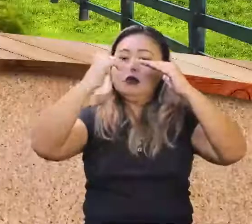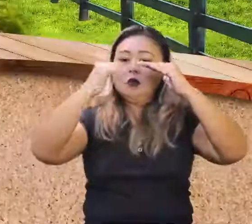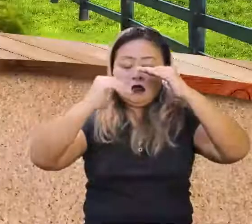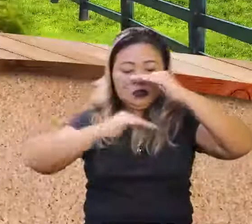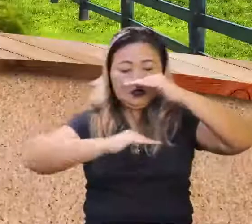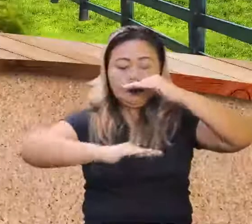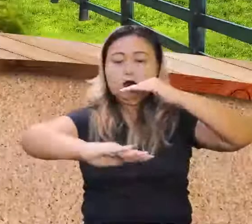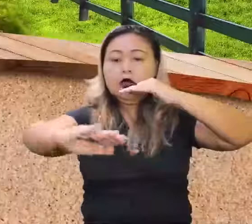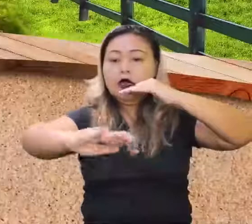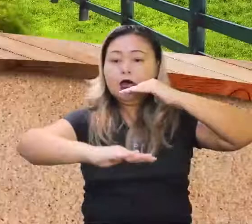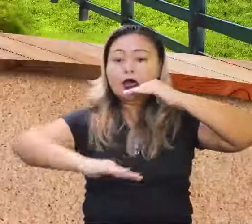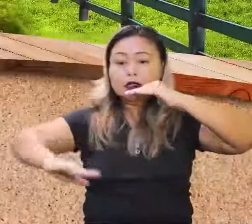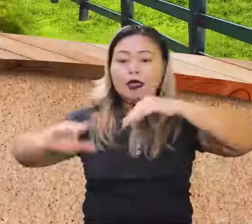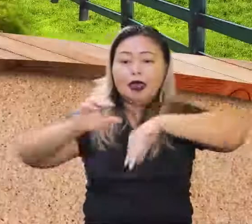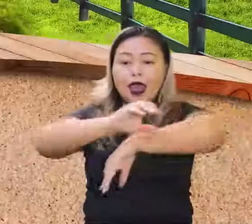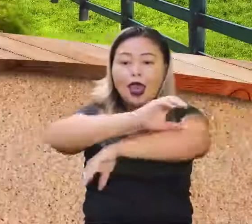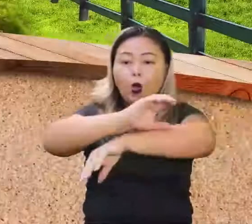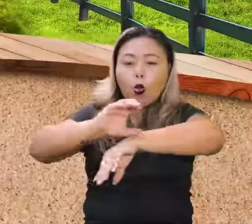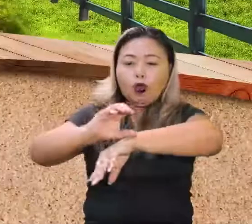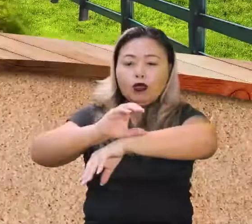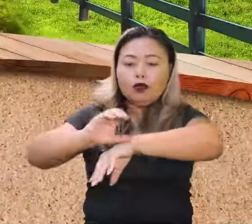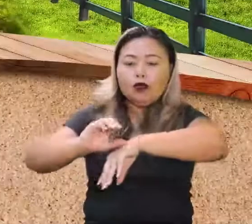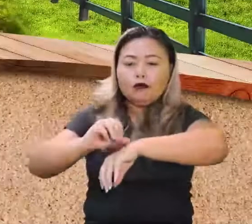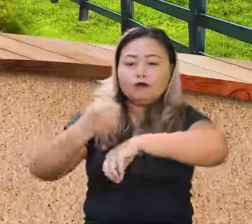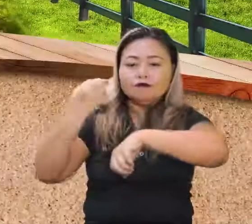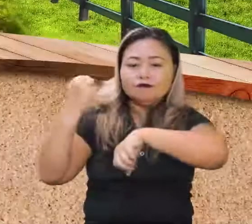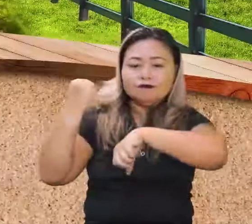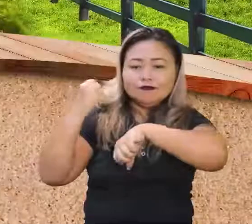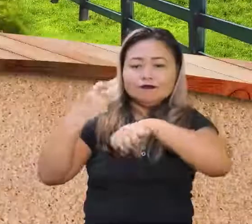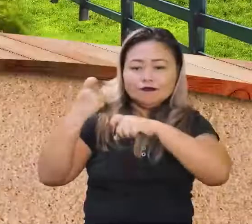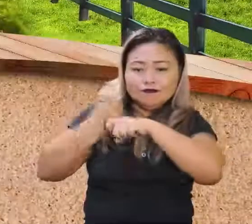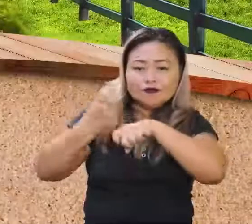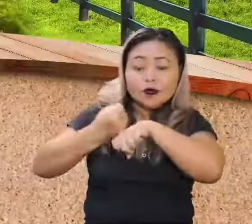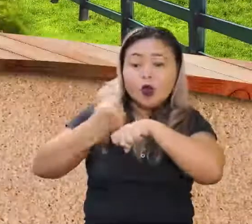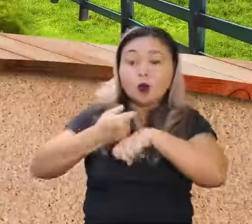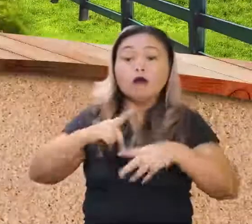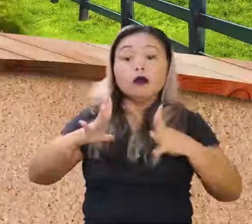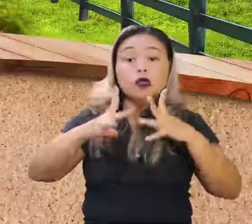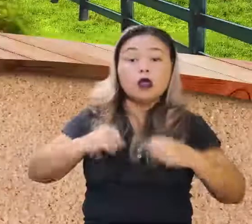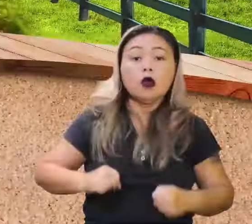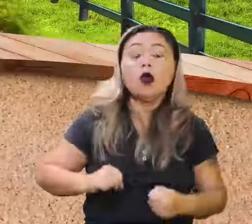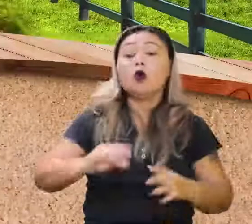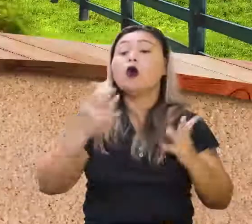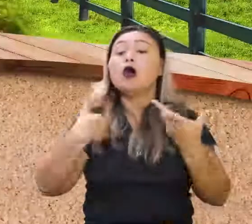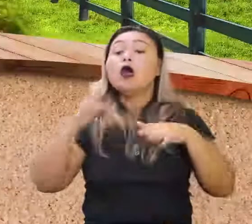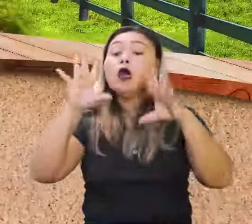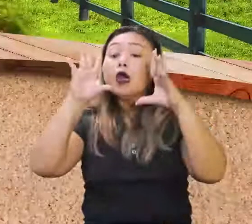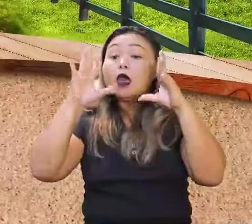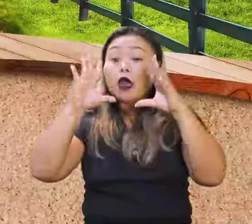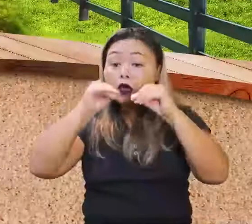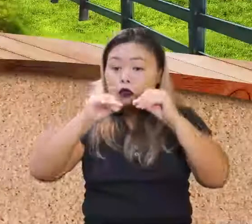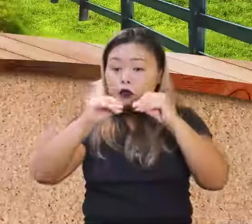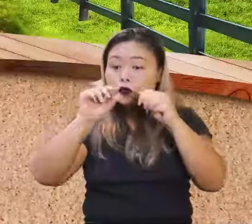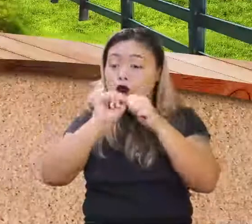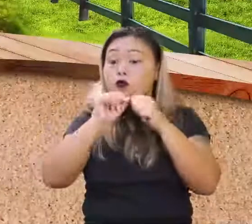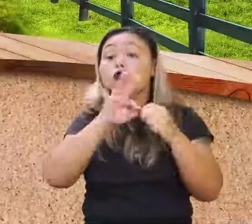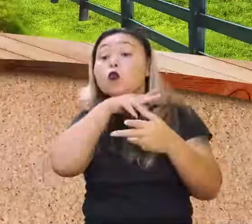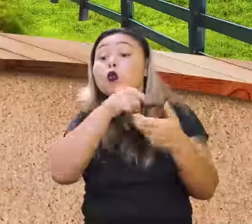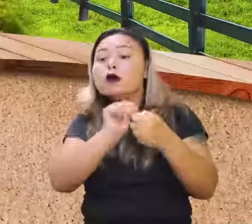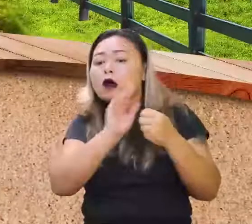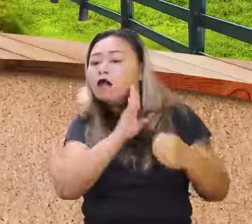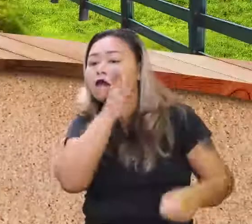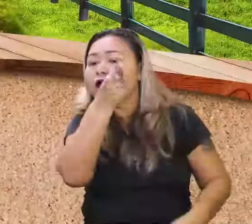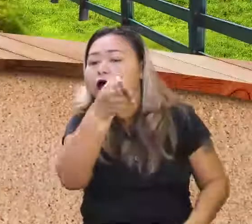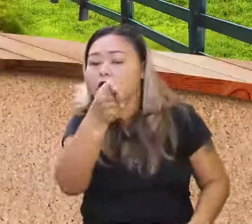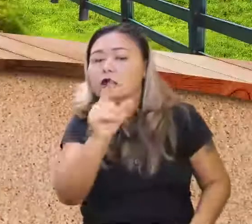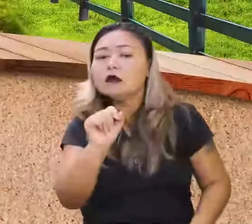ele também é calçado, para quando você for fazer a limpeza e à noite todos os animais vão para ali, na